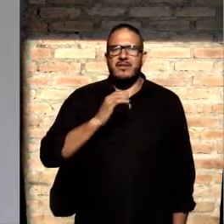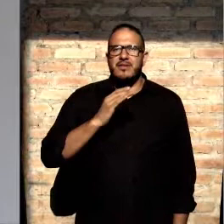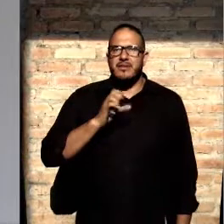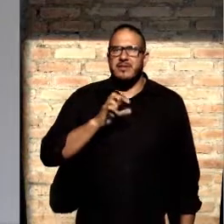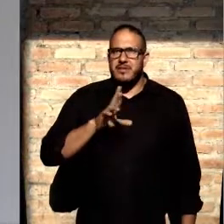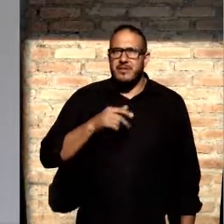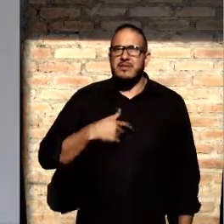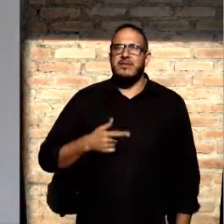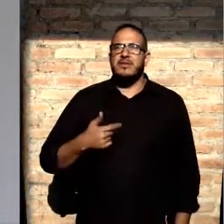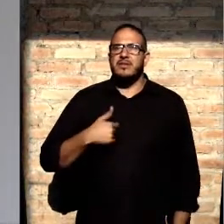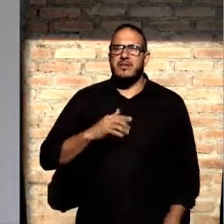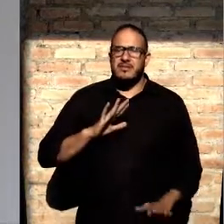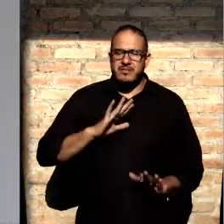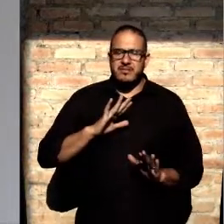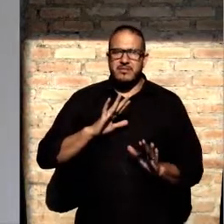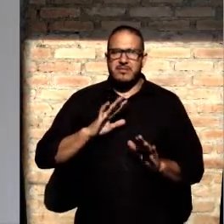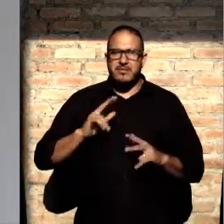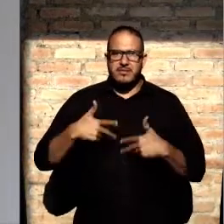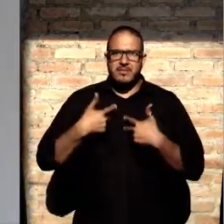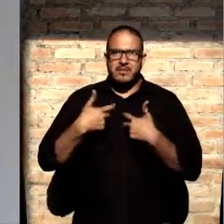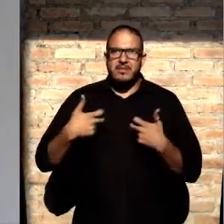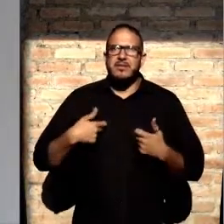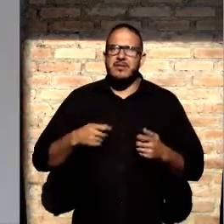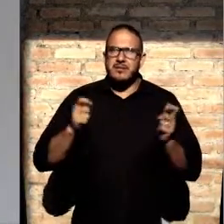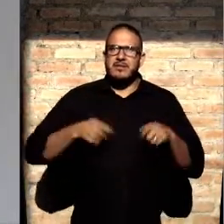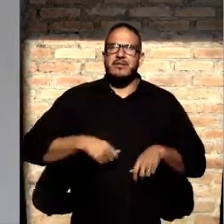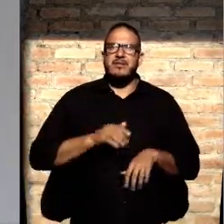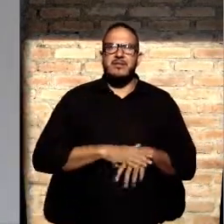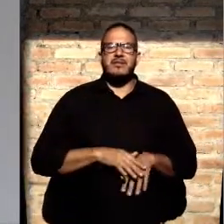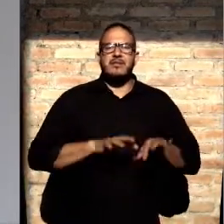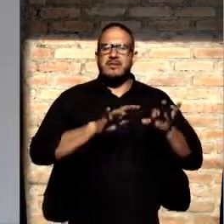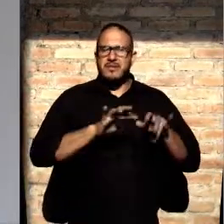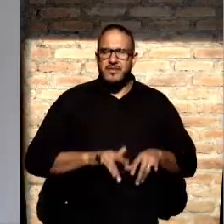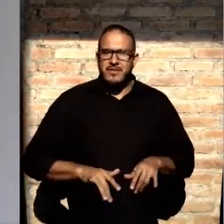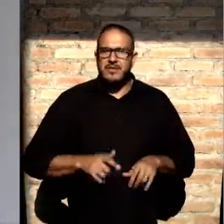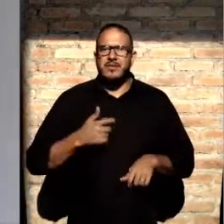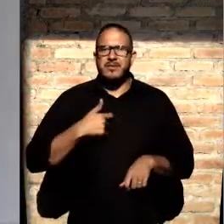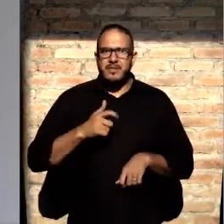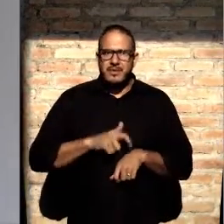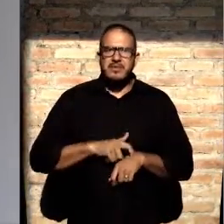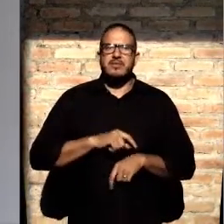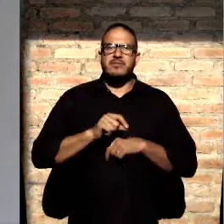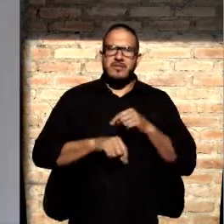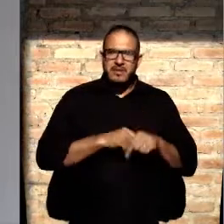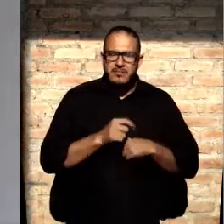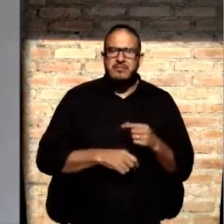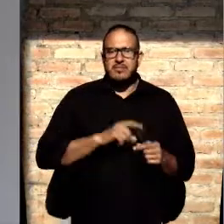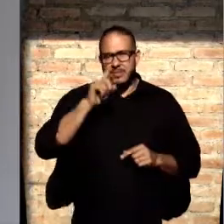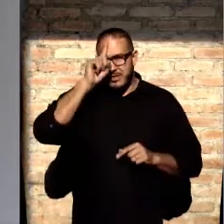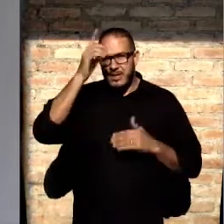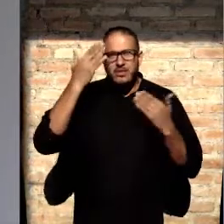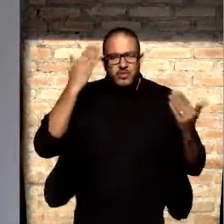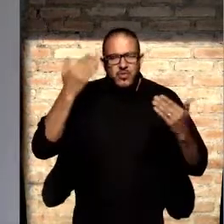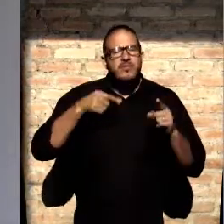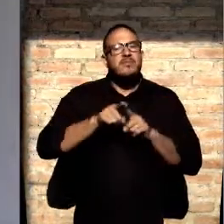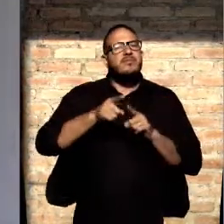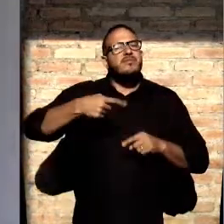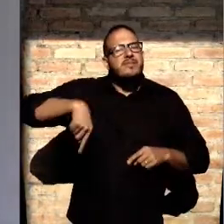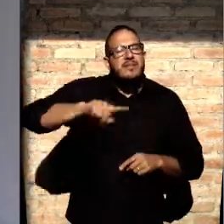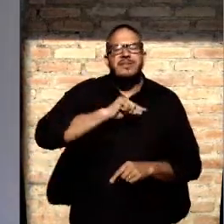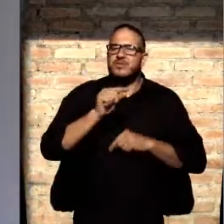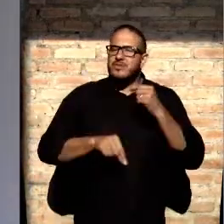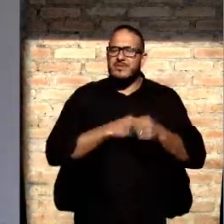e aí eu me descobri um ser escrevente a partir das dúvidas e dos questionamentos e das angústias